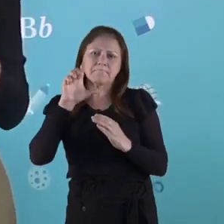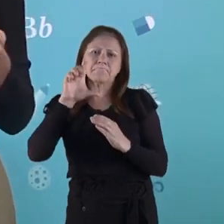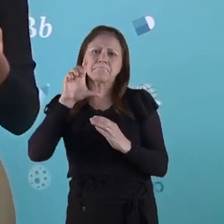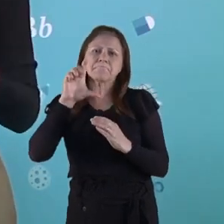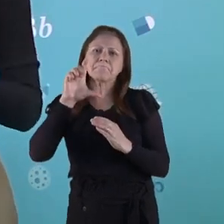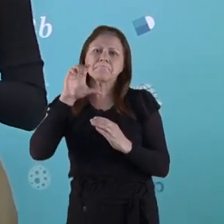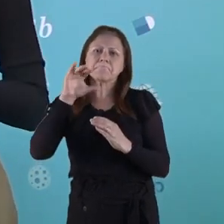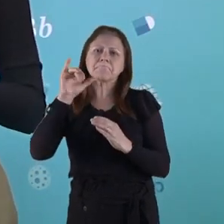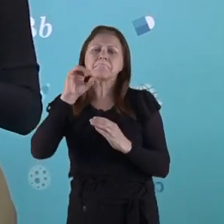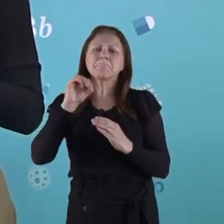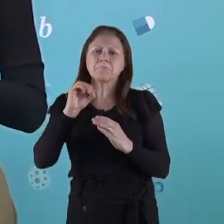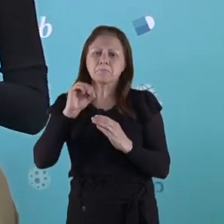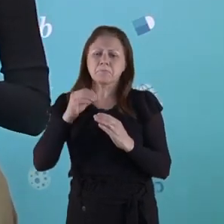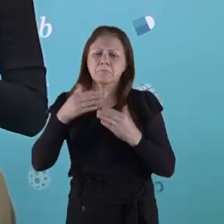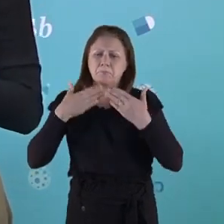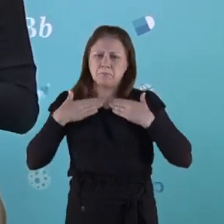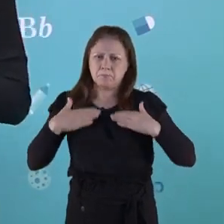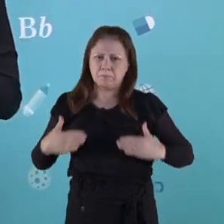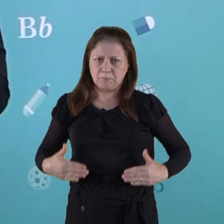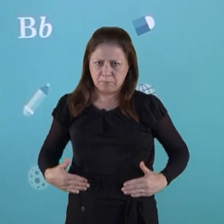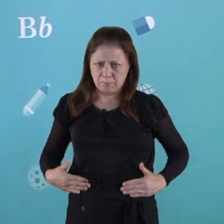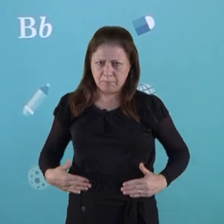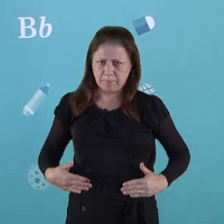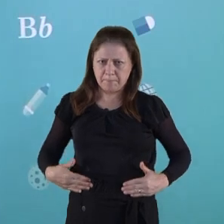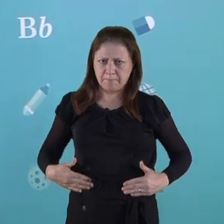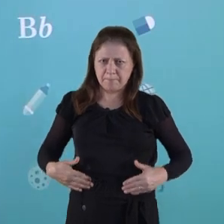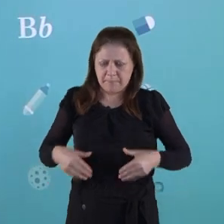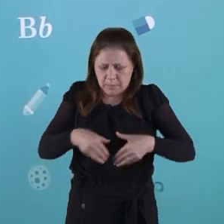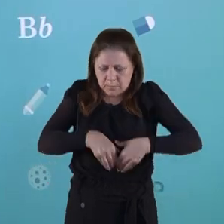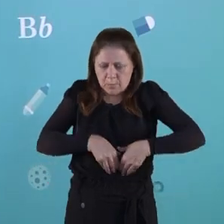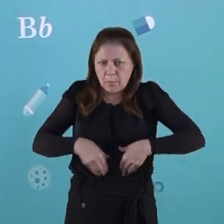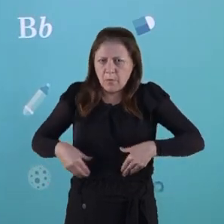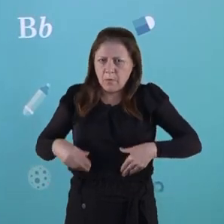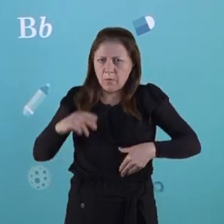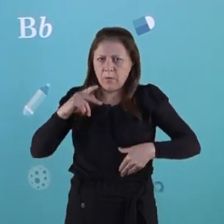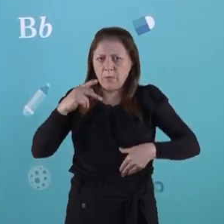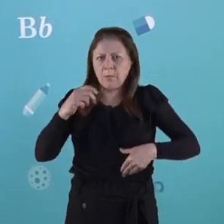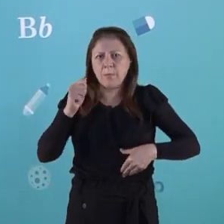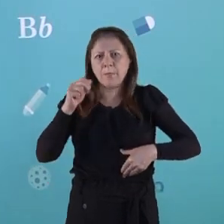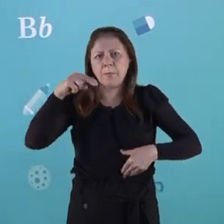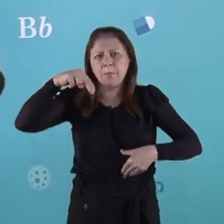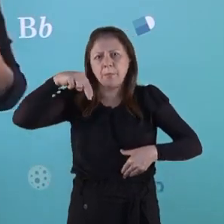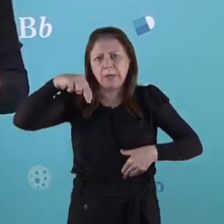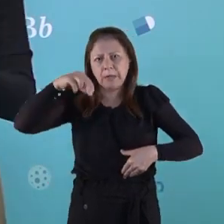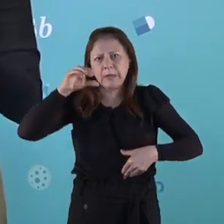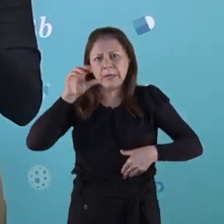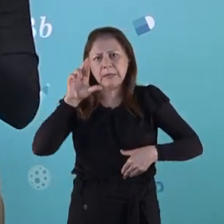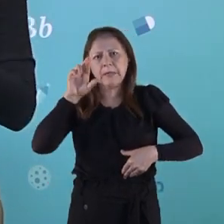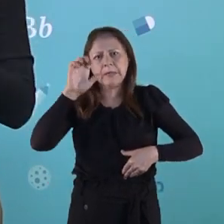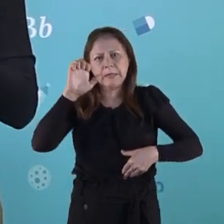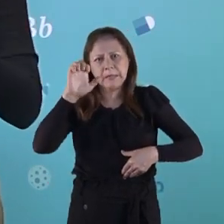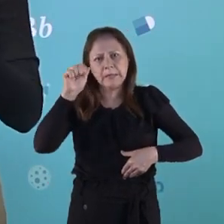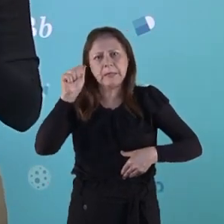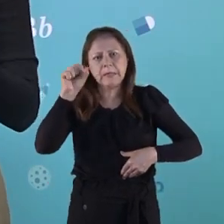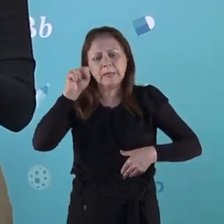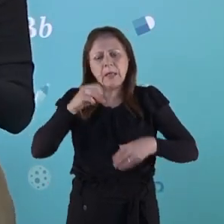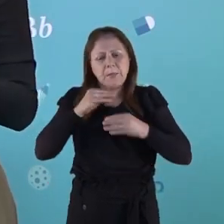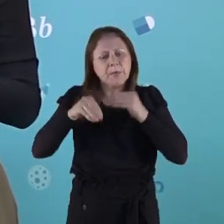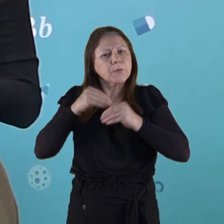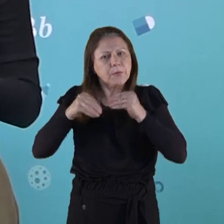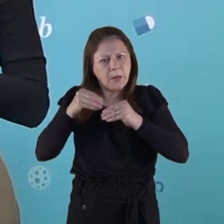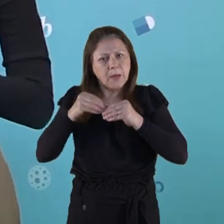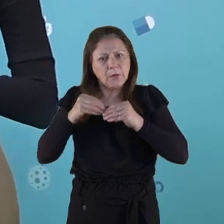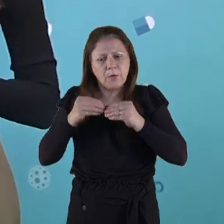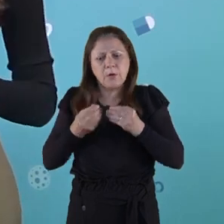para as comunicações entre as células nervosas. O pâncreas é uma glândula mista, vai produzir os hormônios tanto para dentro do nosso corpo quanto para